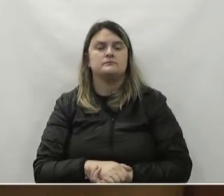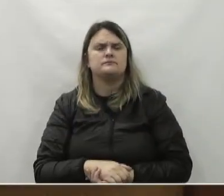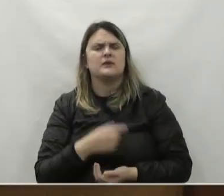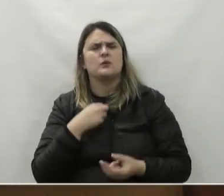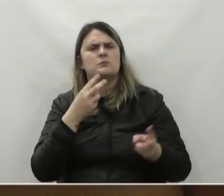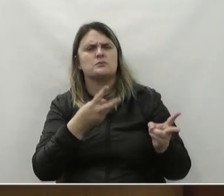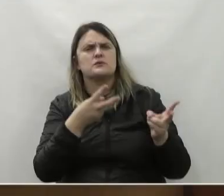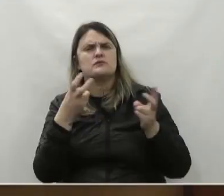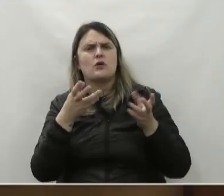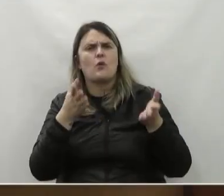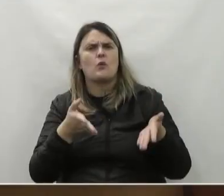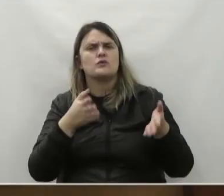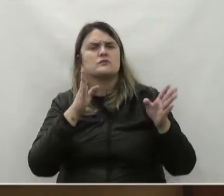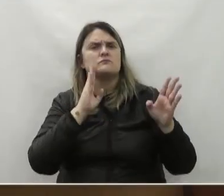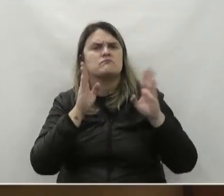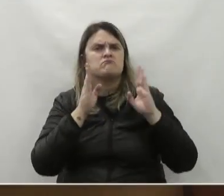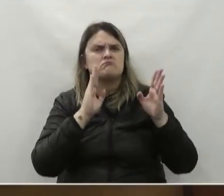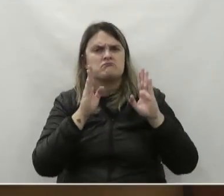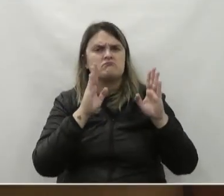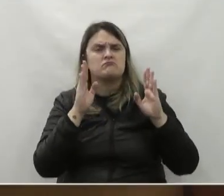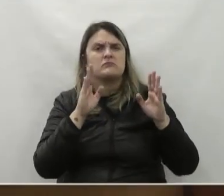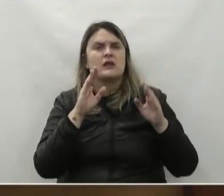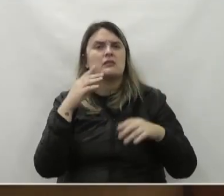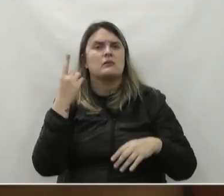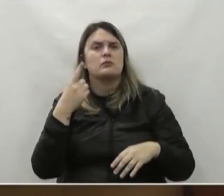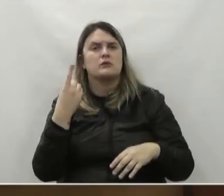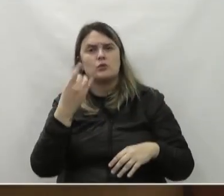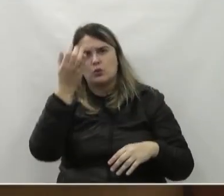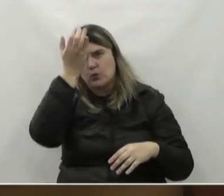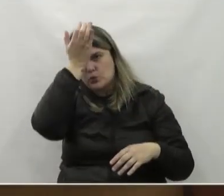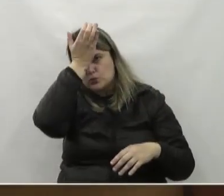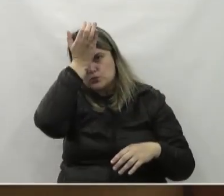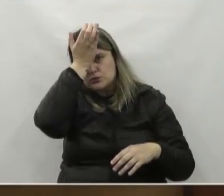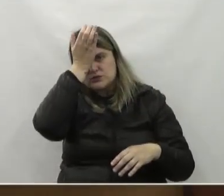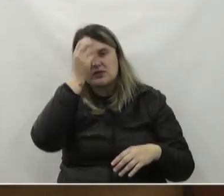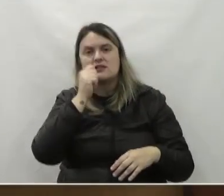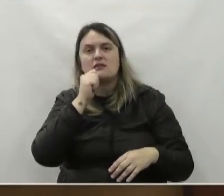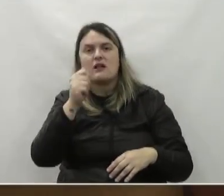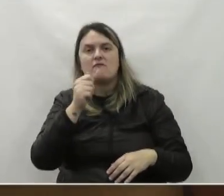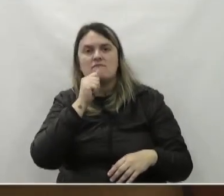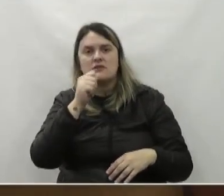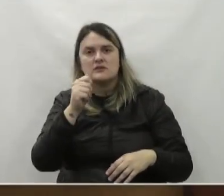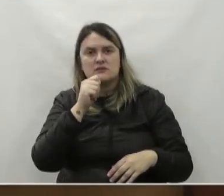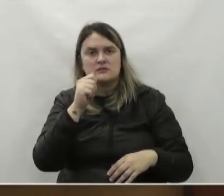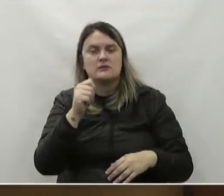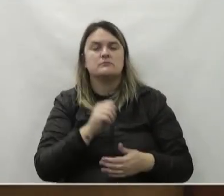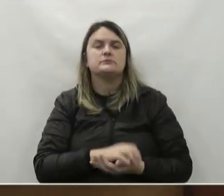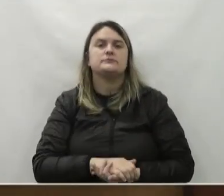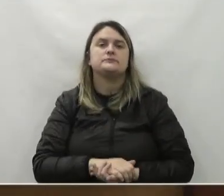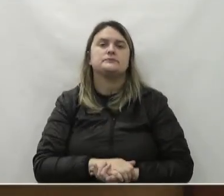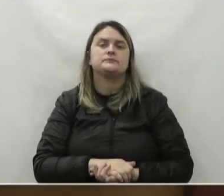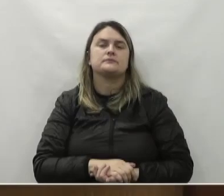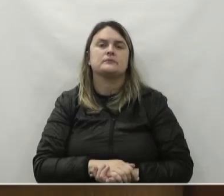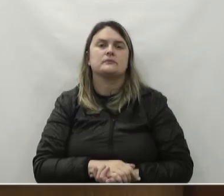observar hoje nas redes sociais que o deputado Sembacre deu uma entrevista num órgão de imprensa,